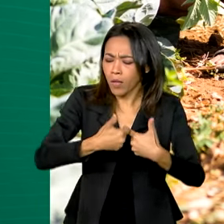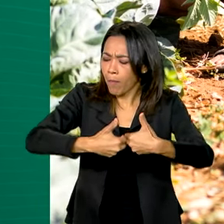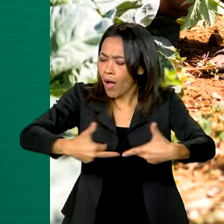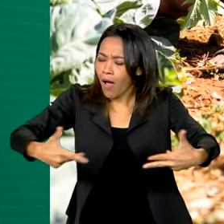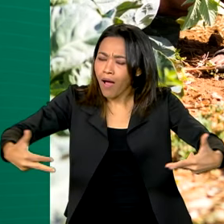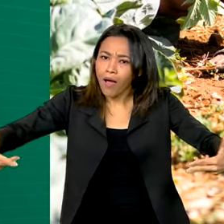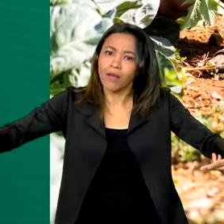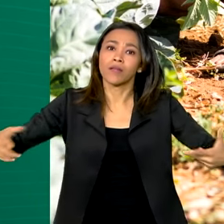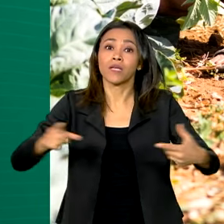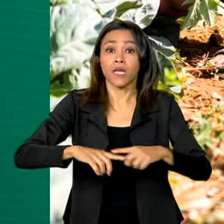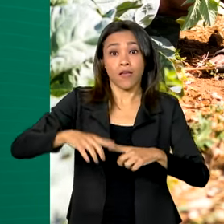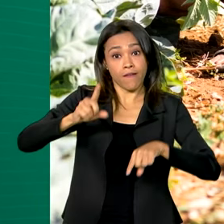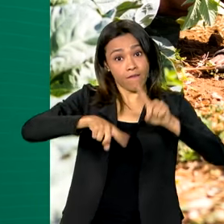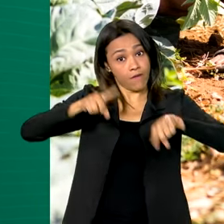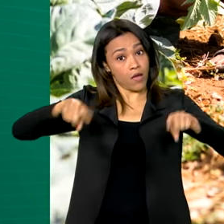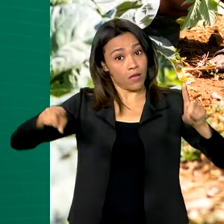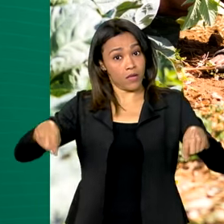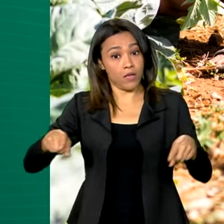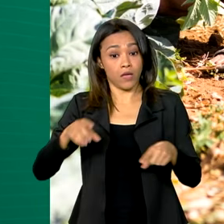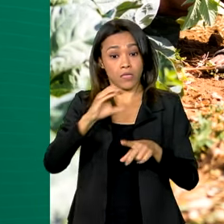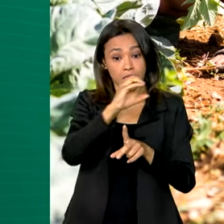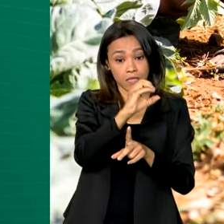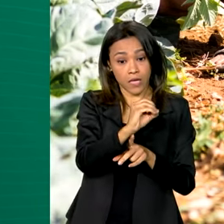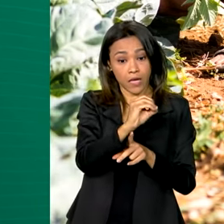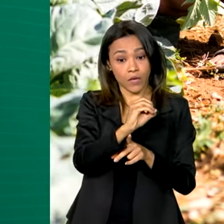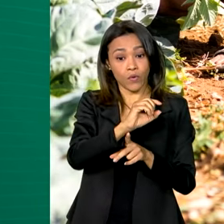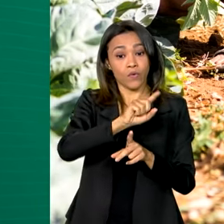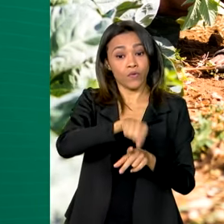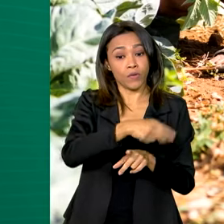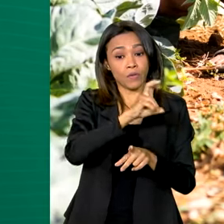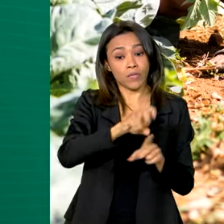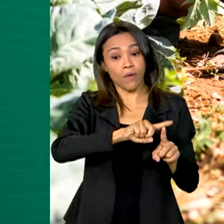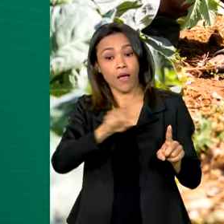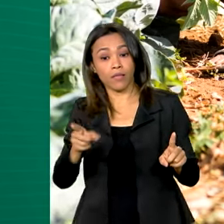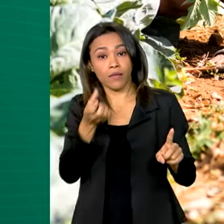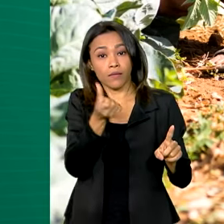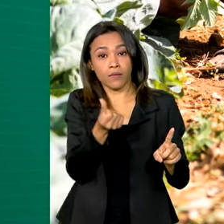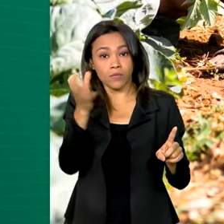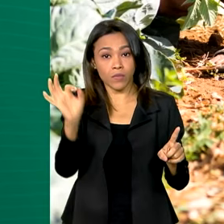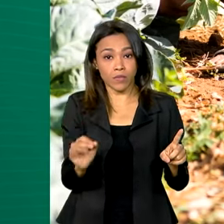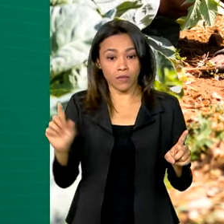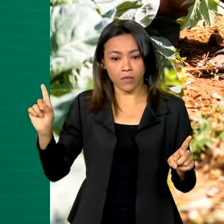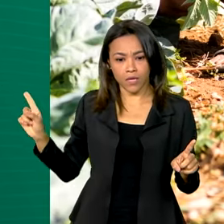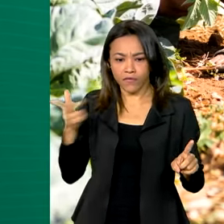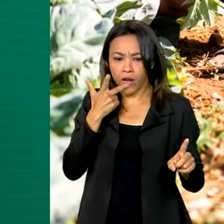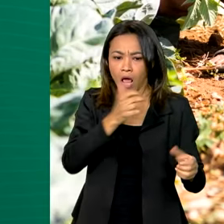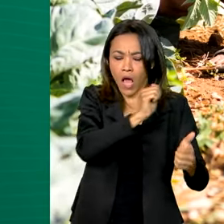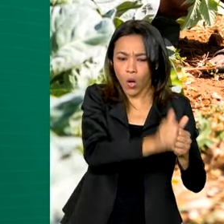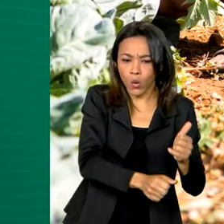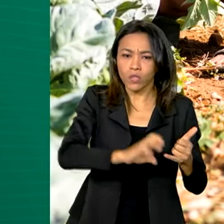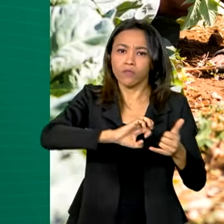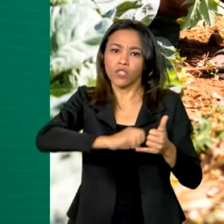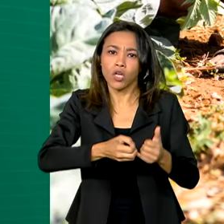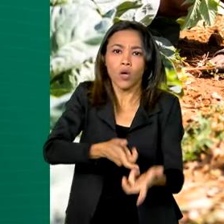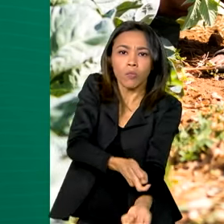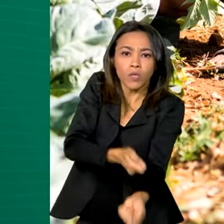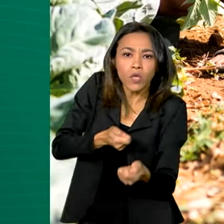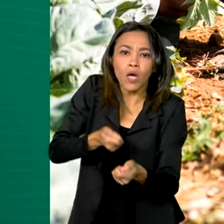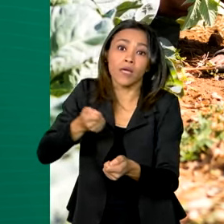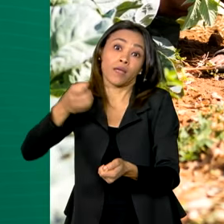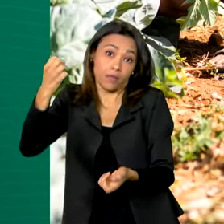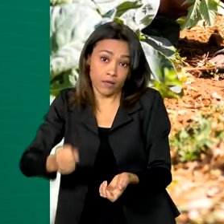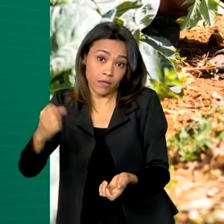com taxas que variam de 0,5% a 6%. Para quem produz arroz, feijão, mandioca e leite,